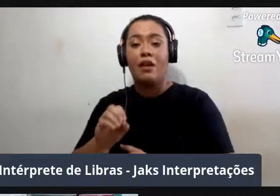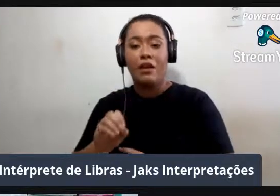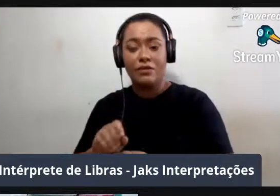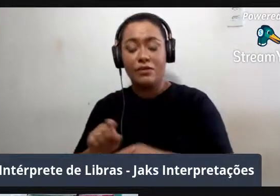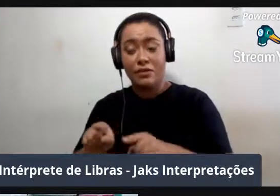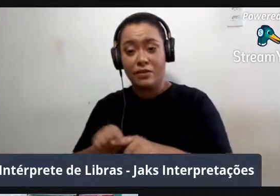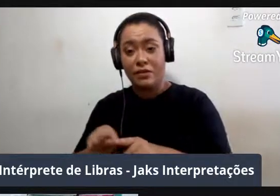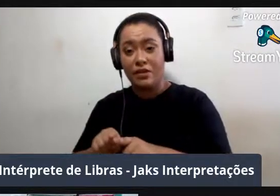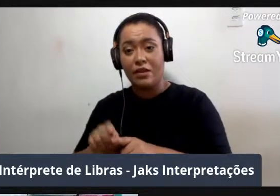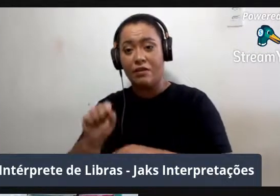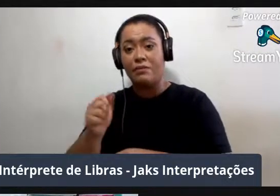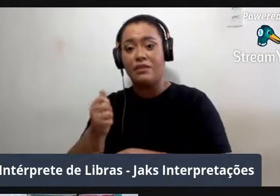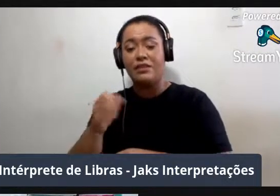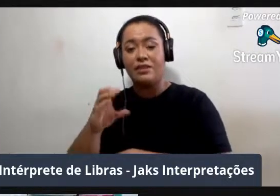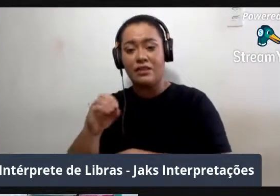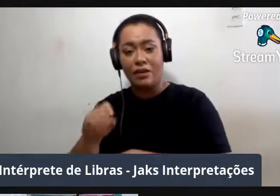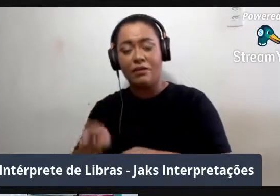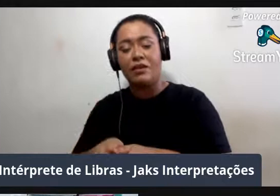Gitó.